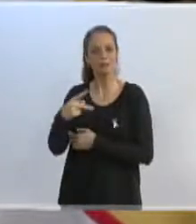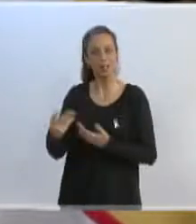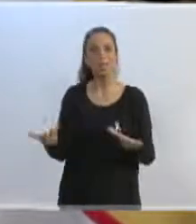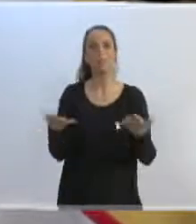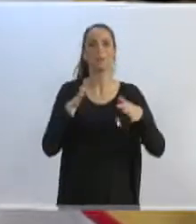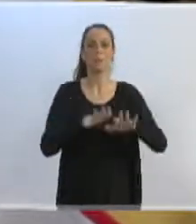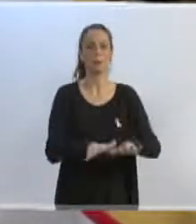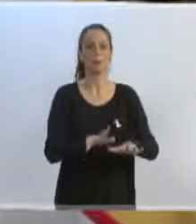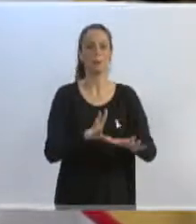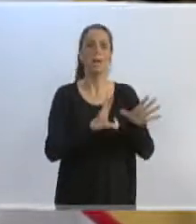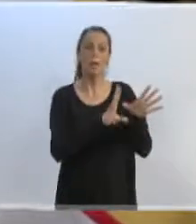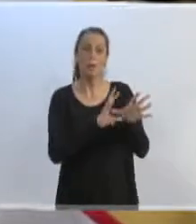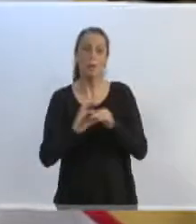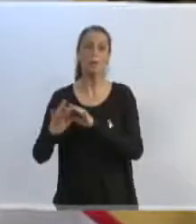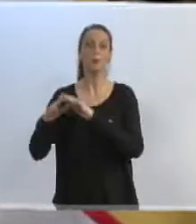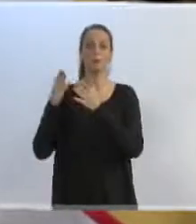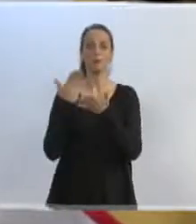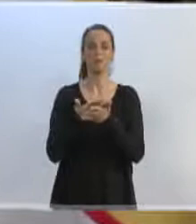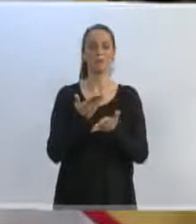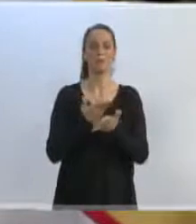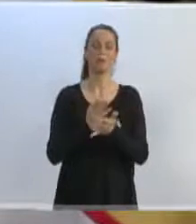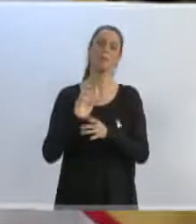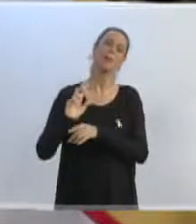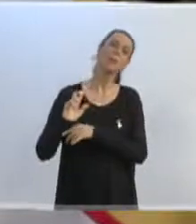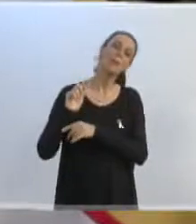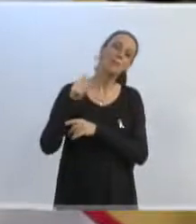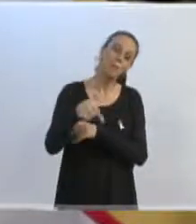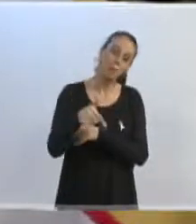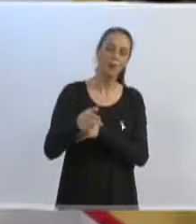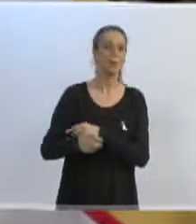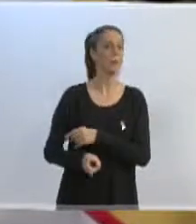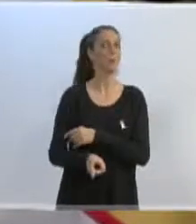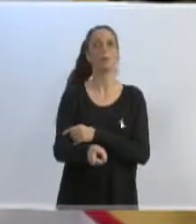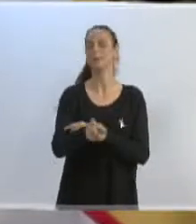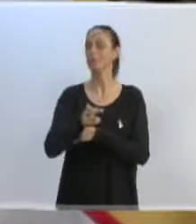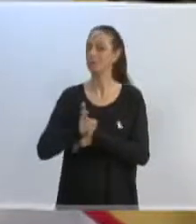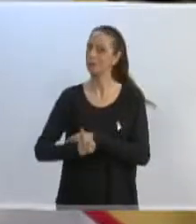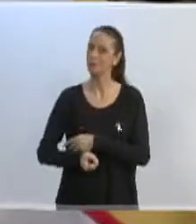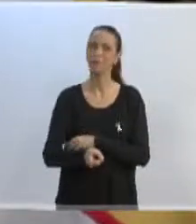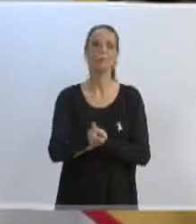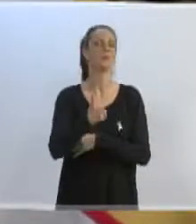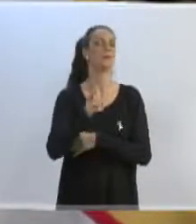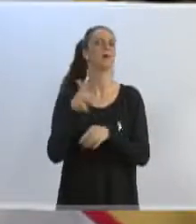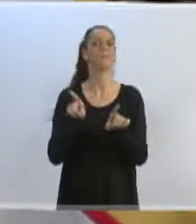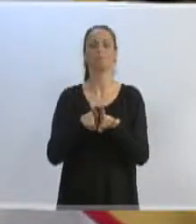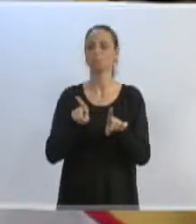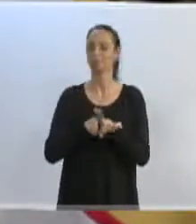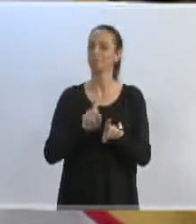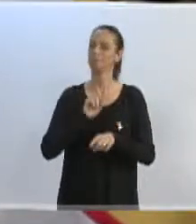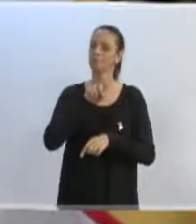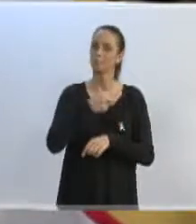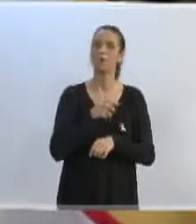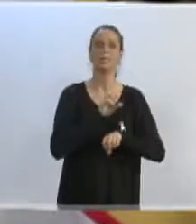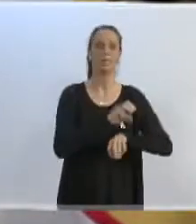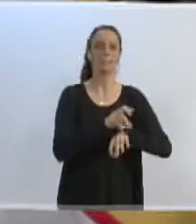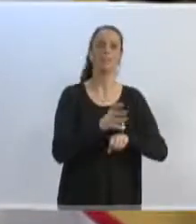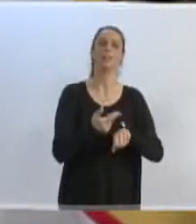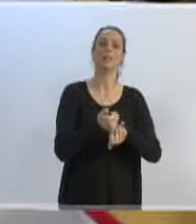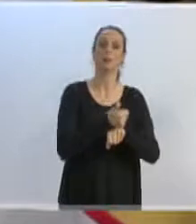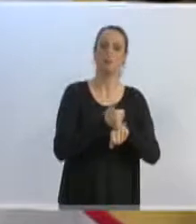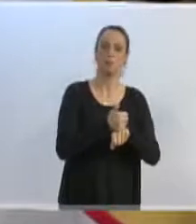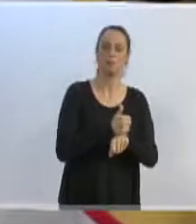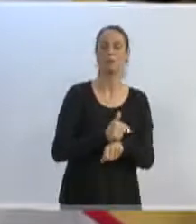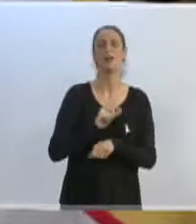que é no contexto educacional, que depois segue adiante, segue no ensino profissionalizante, no ensino médio, no